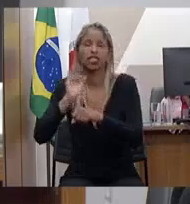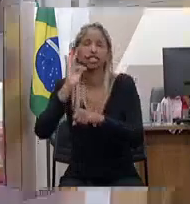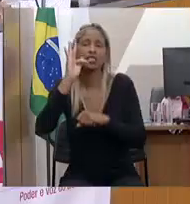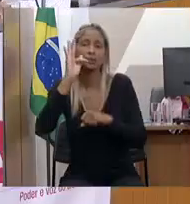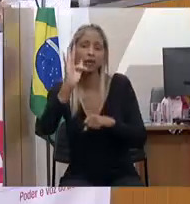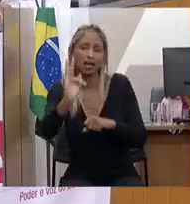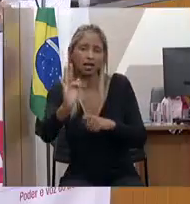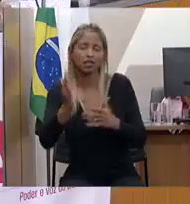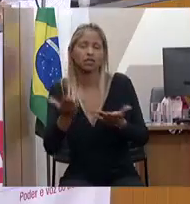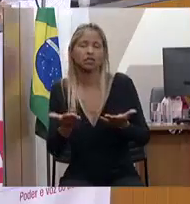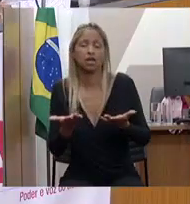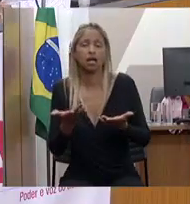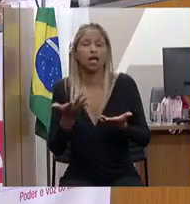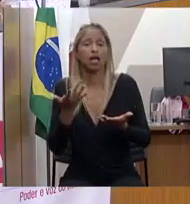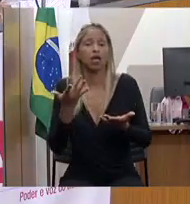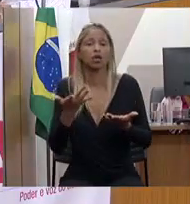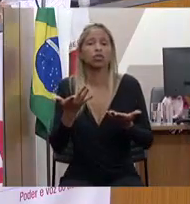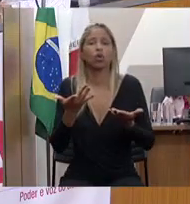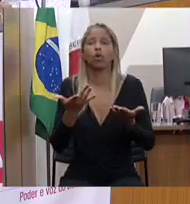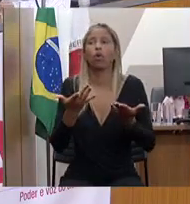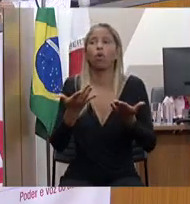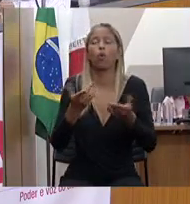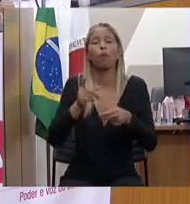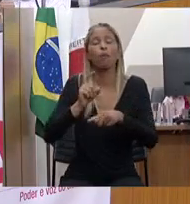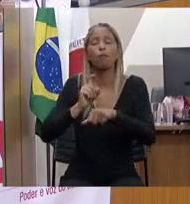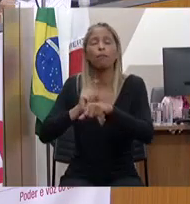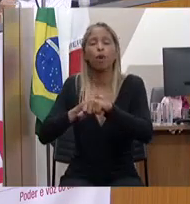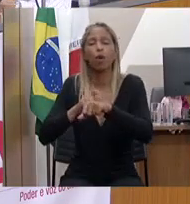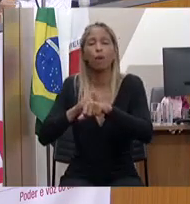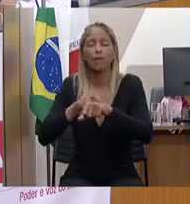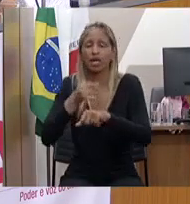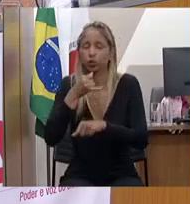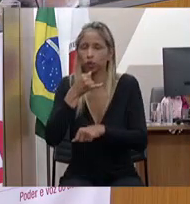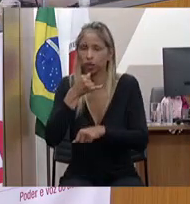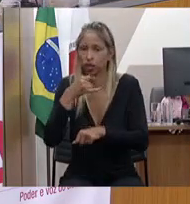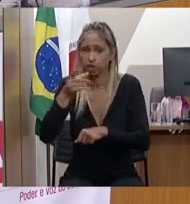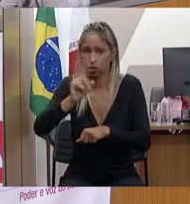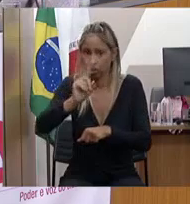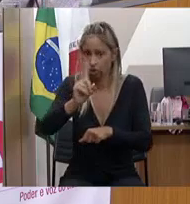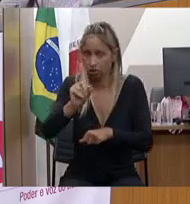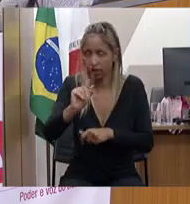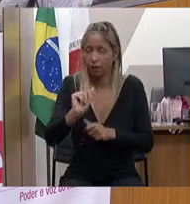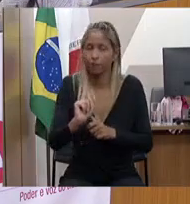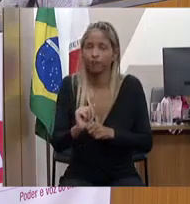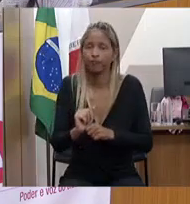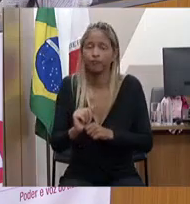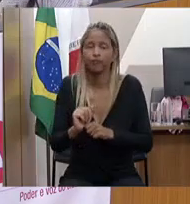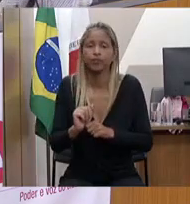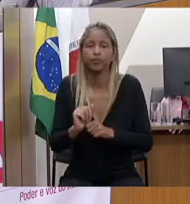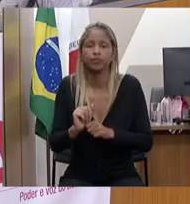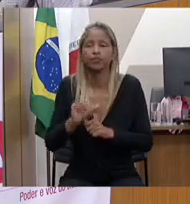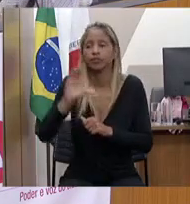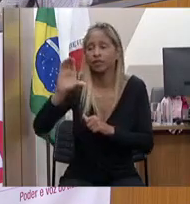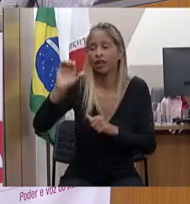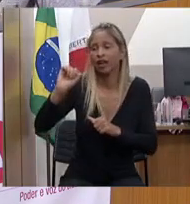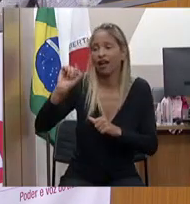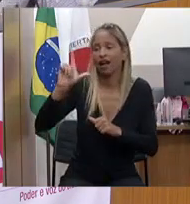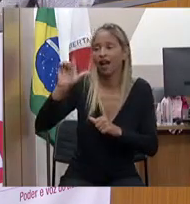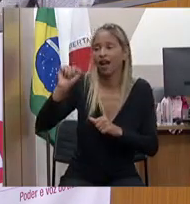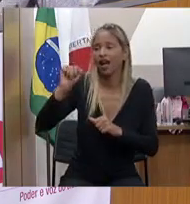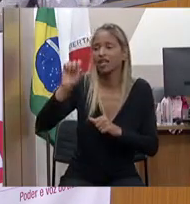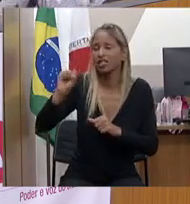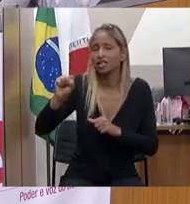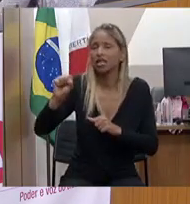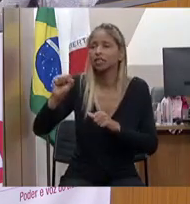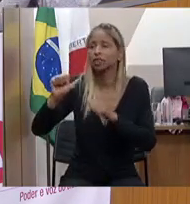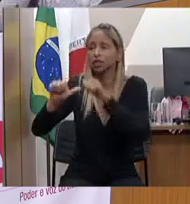eu não tô tratando como momento triste não acho que nós estamos acho que o Calazans que falou aqui no processo